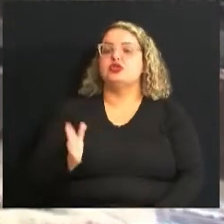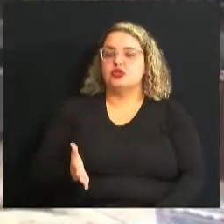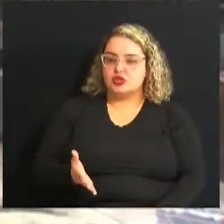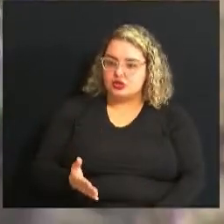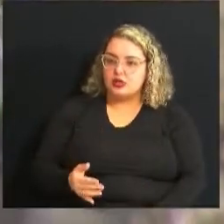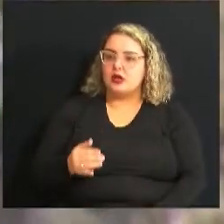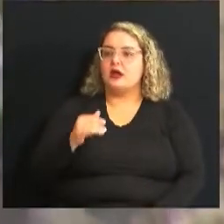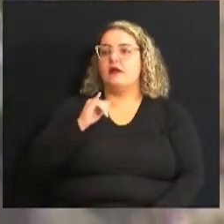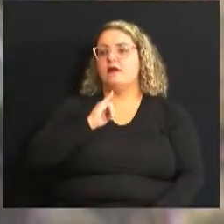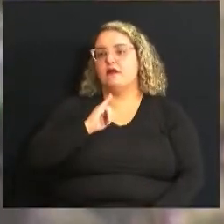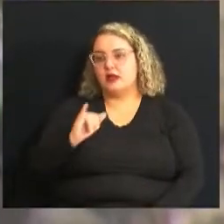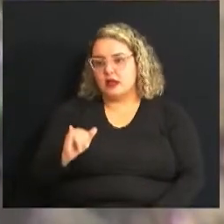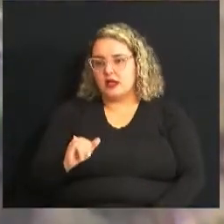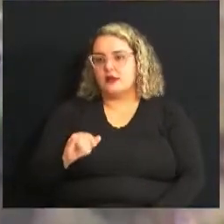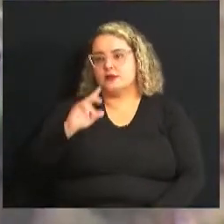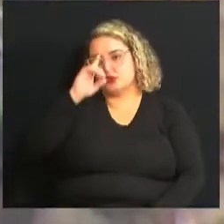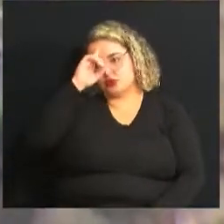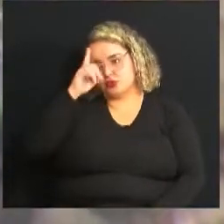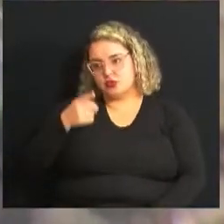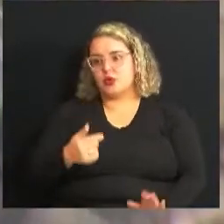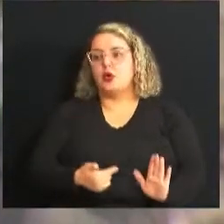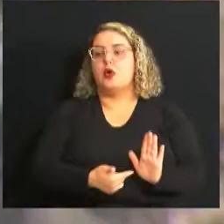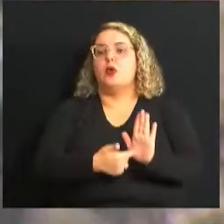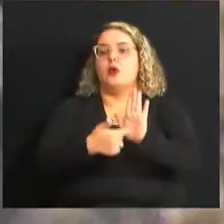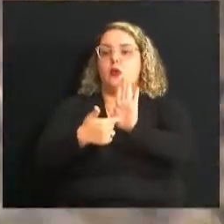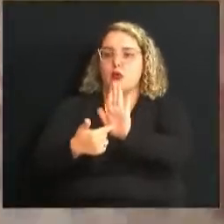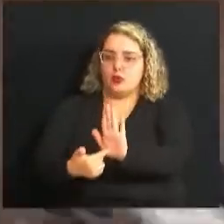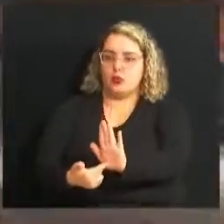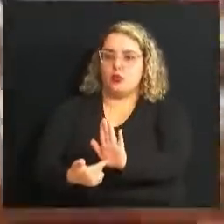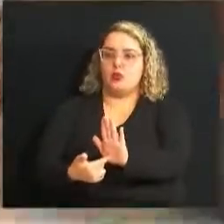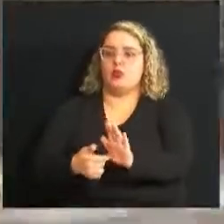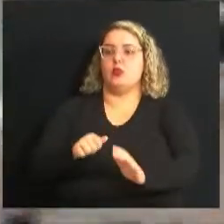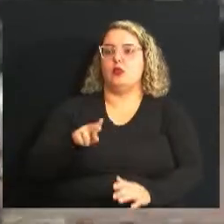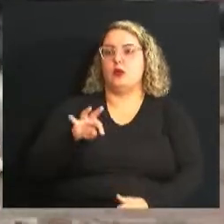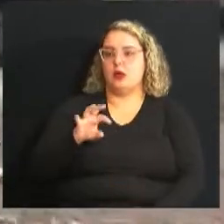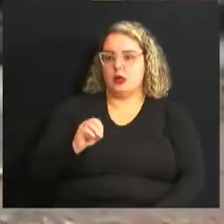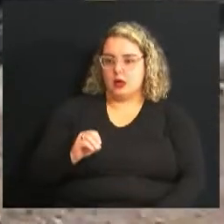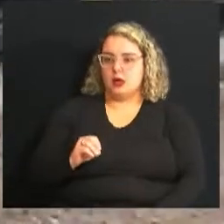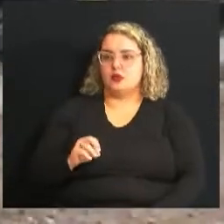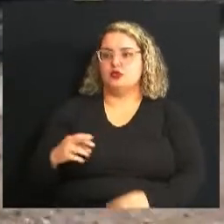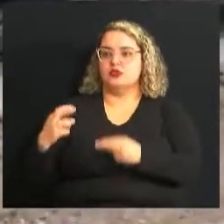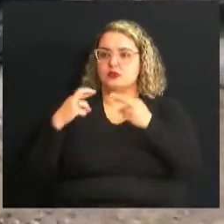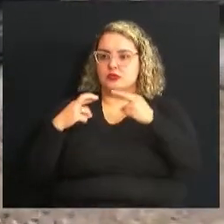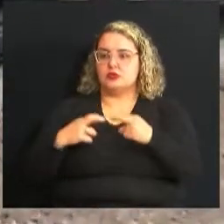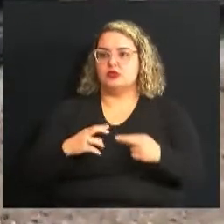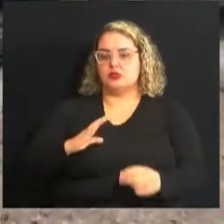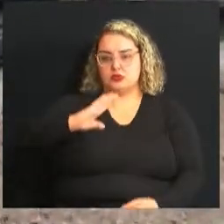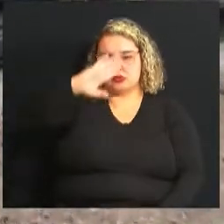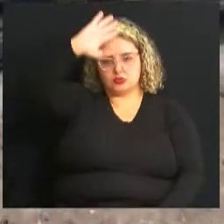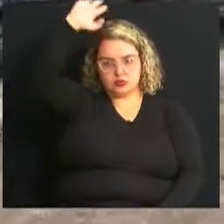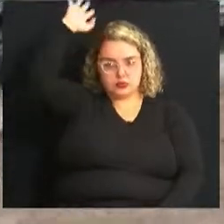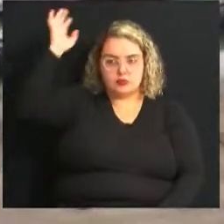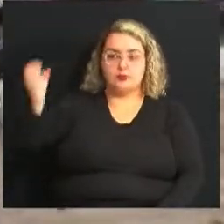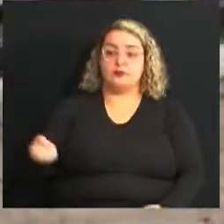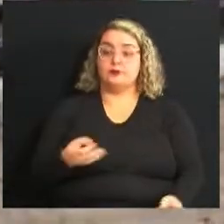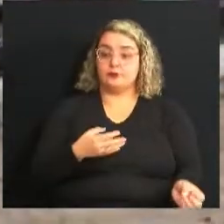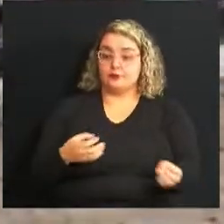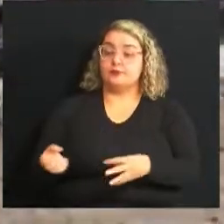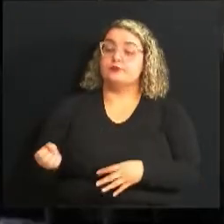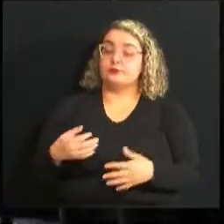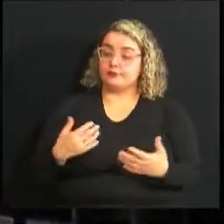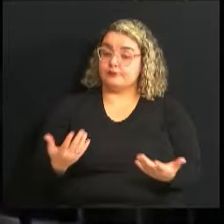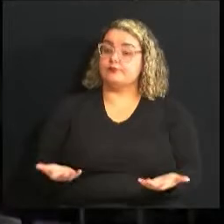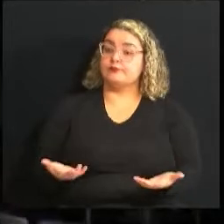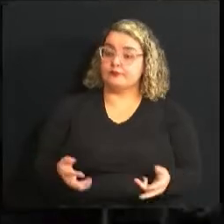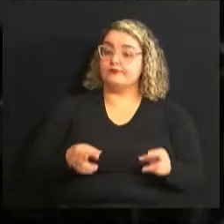os proprietários a apresentar o auto de vistoria do Corpo de Bombeiros atualizado. Então a gente vai aguardar